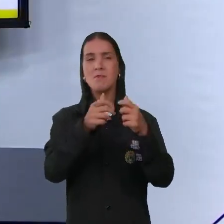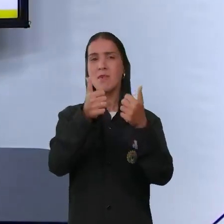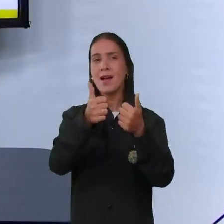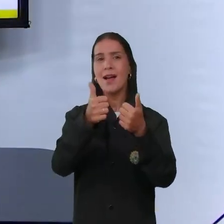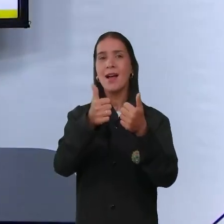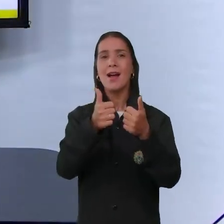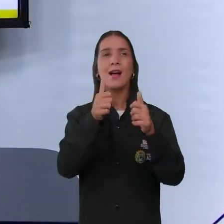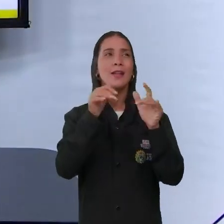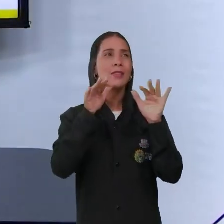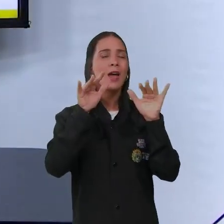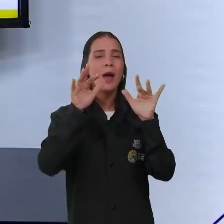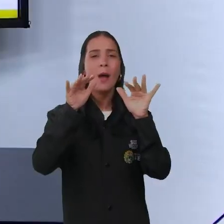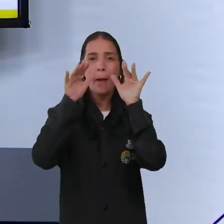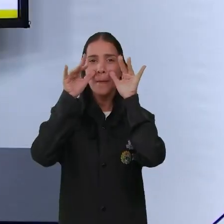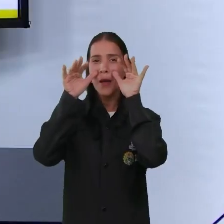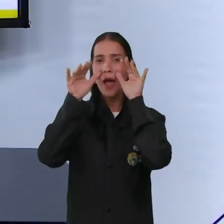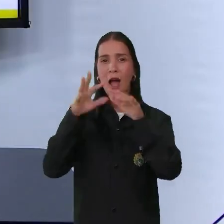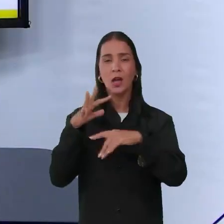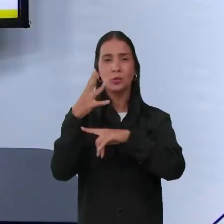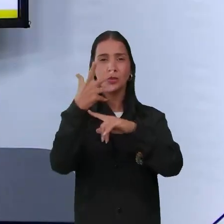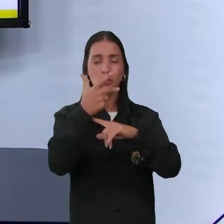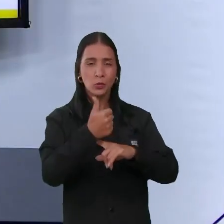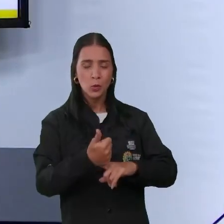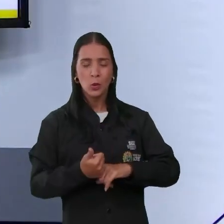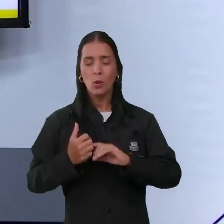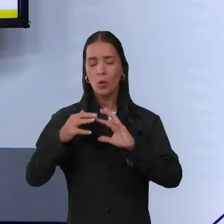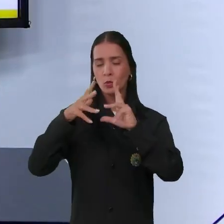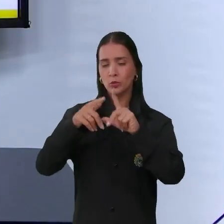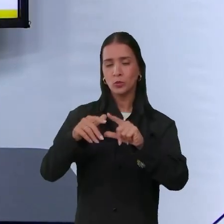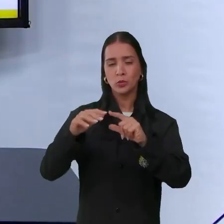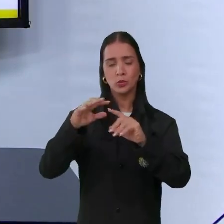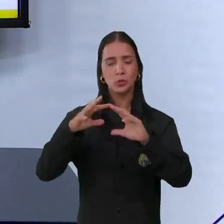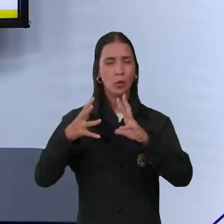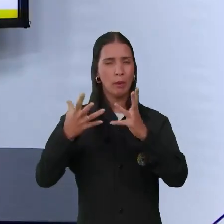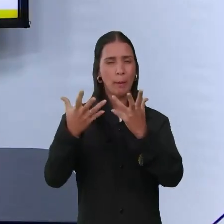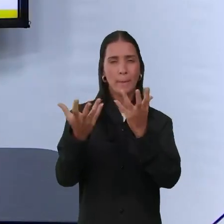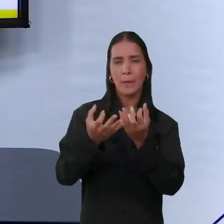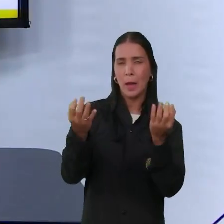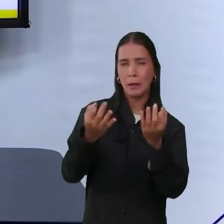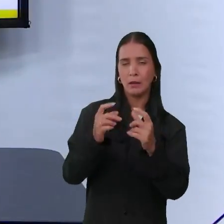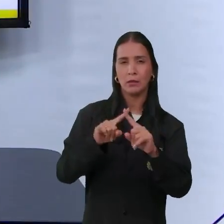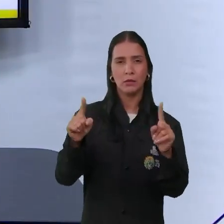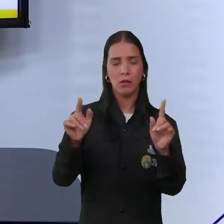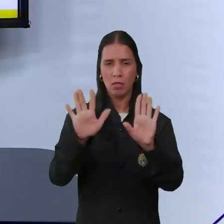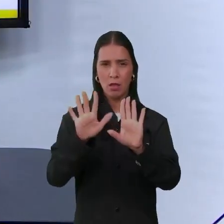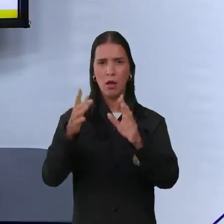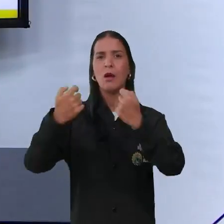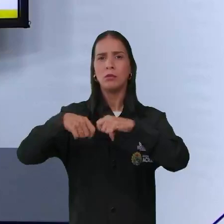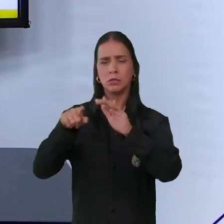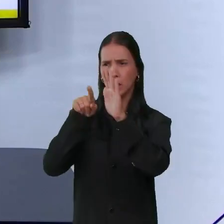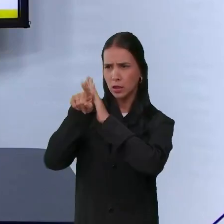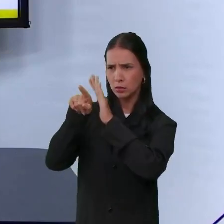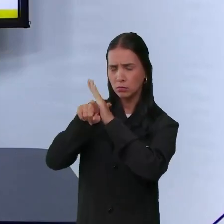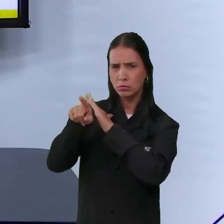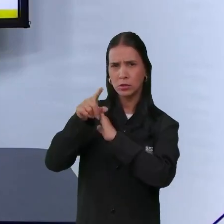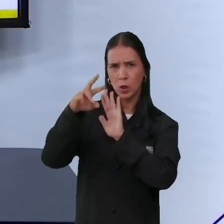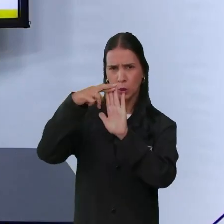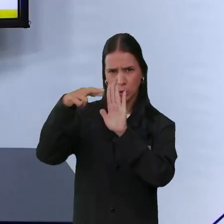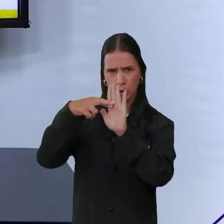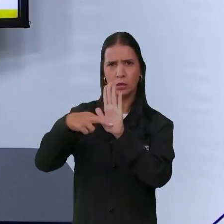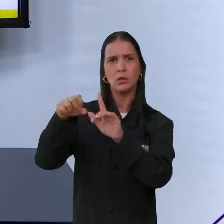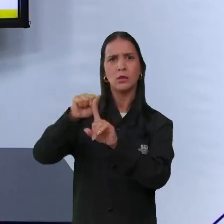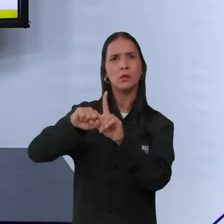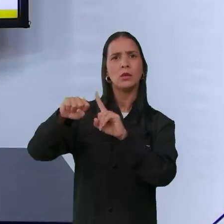precisa questionar as normas e as regras da sociedade. Ou você nunca questionou? Eu já questionei